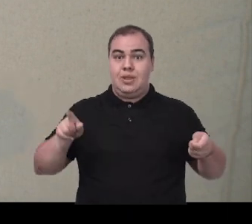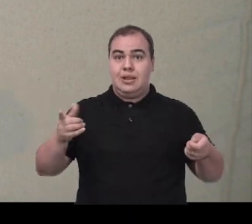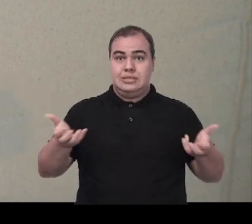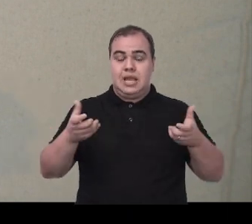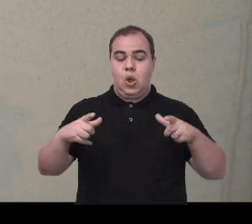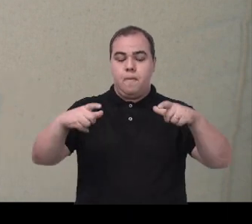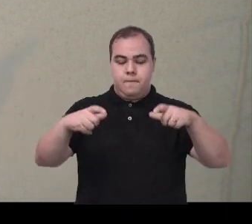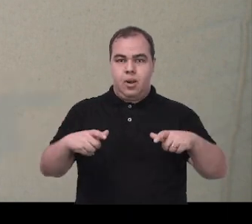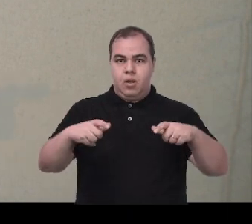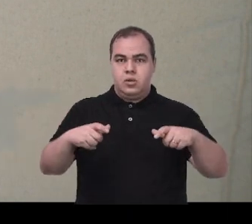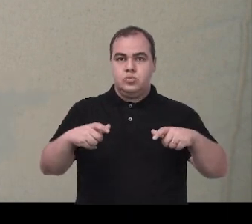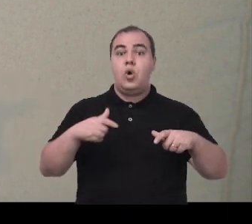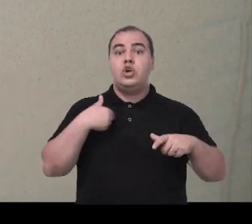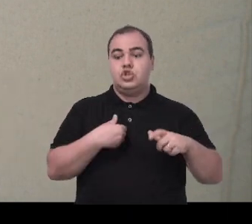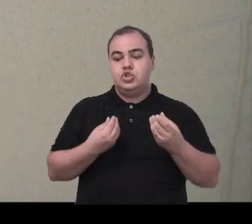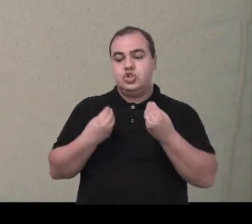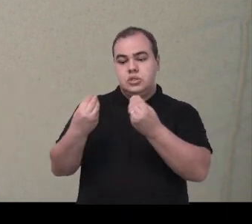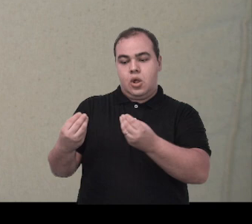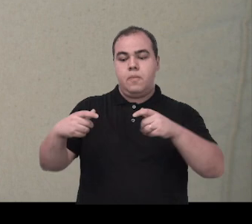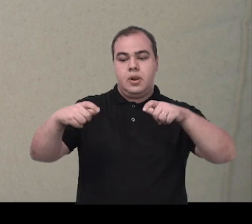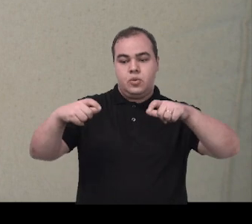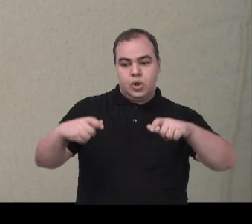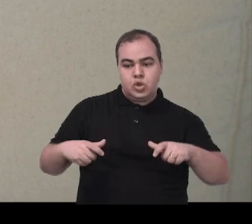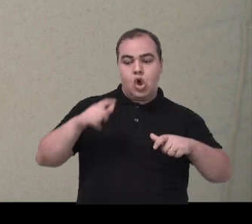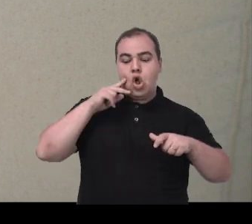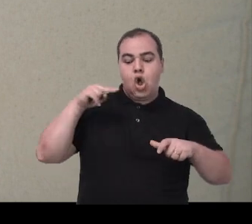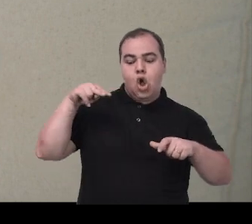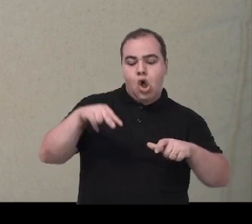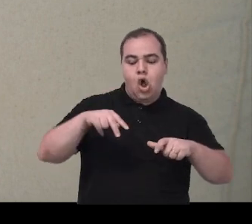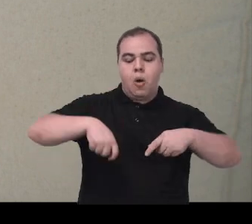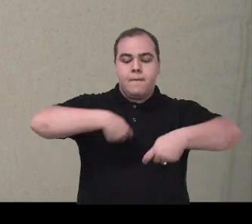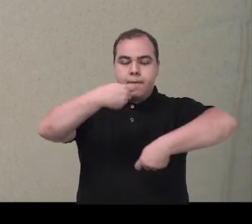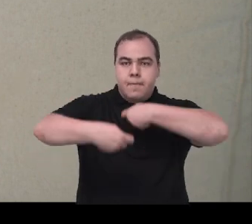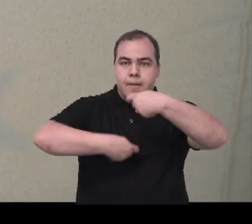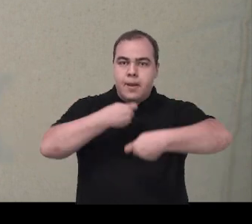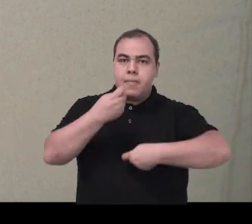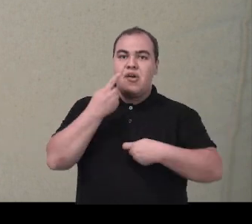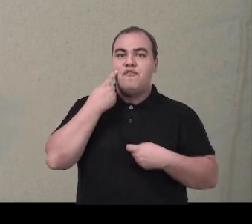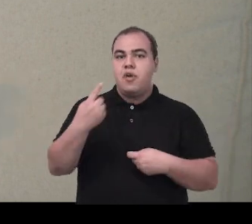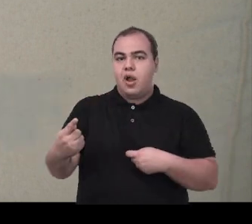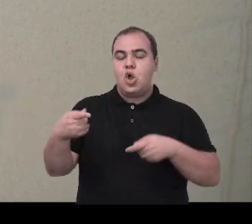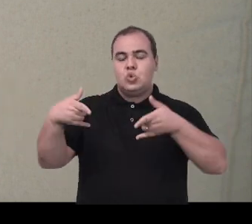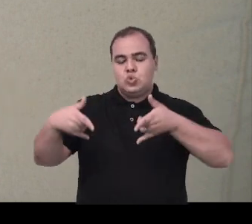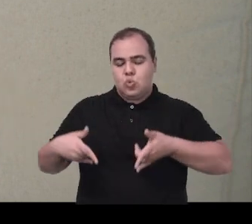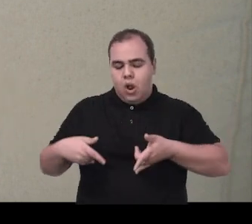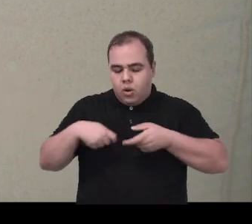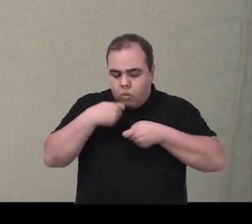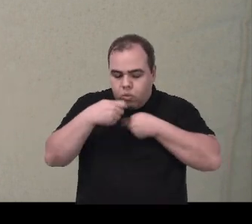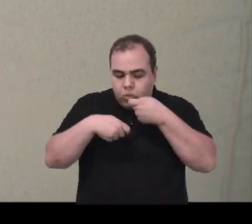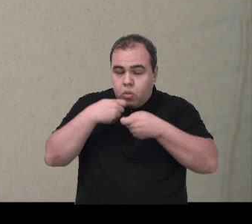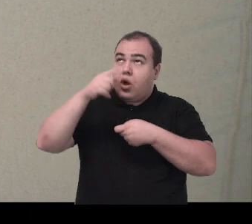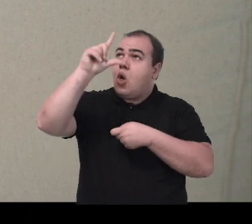bandejão. E aí a gente ofereceu o prato redondo, a lua para ver, né? Porque eram todos nos